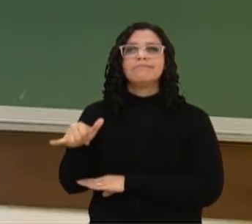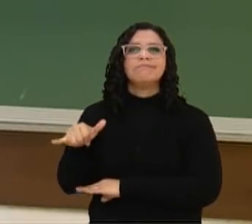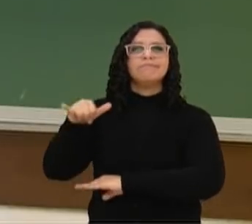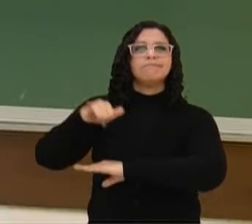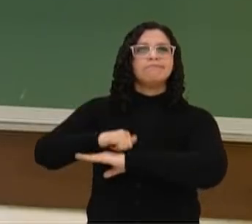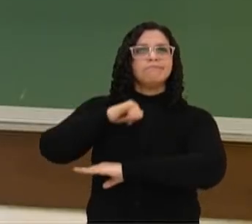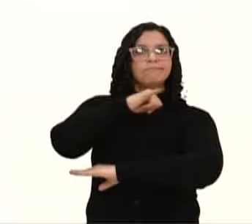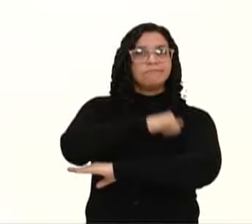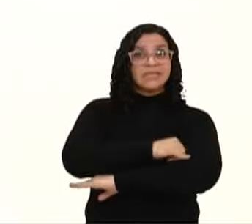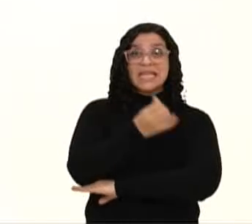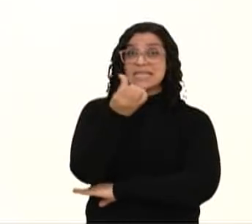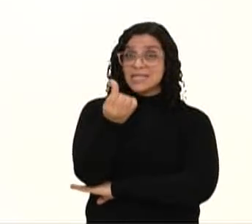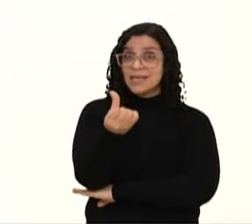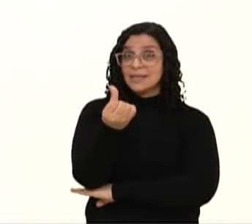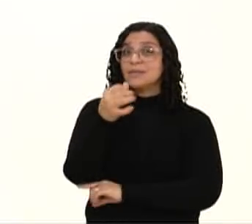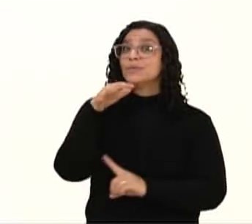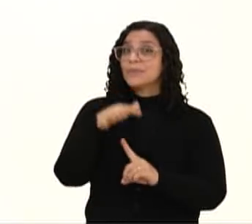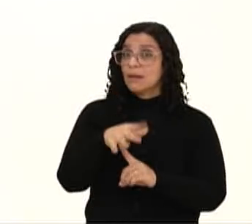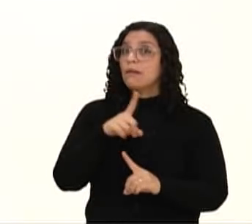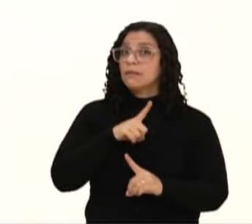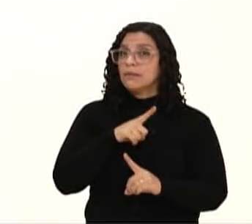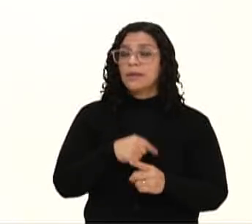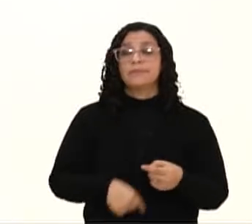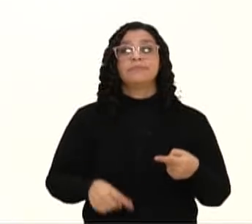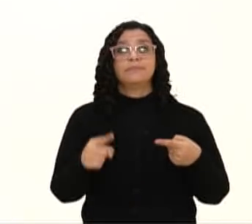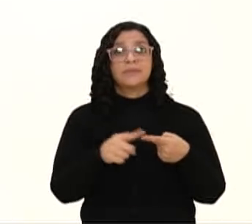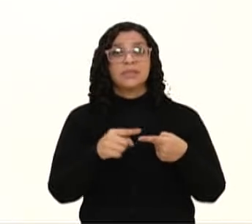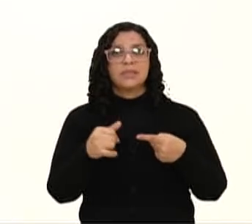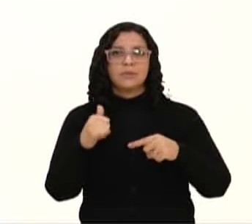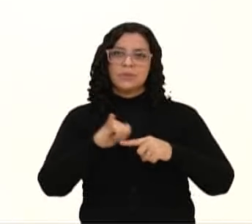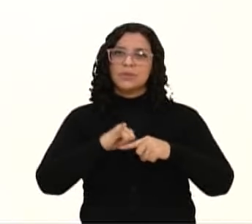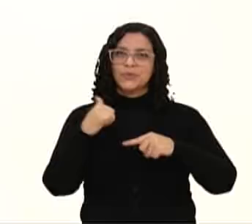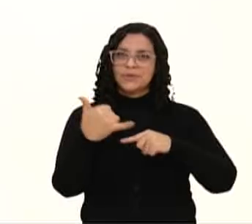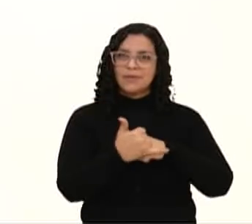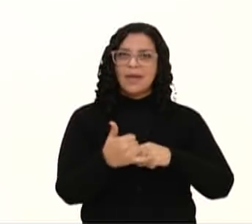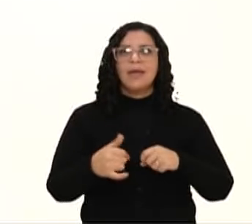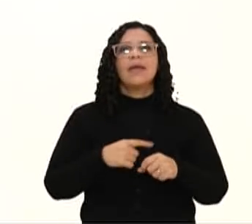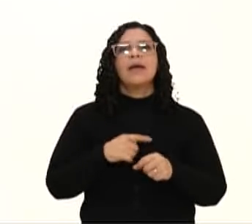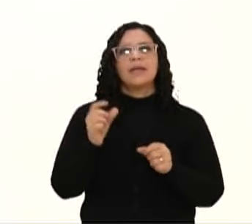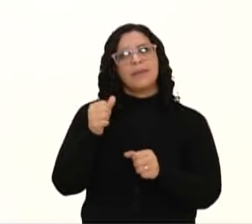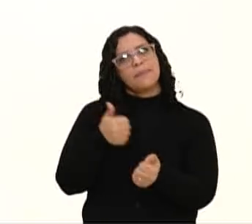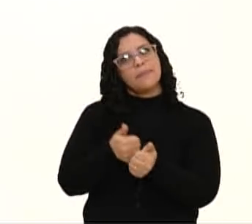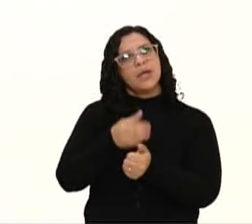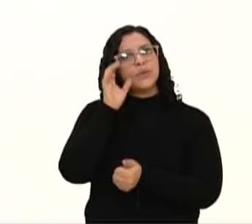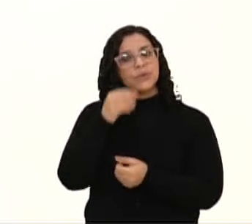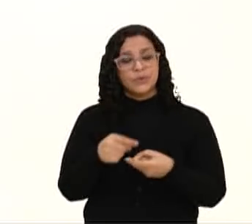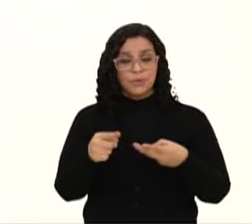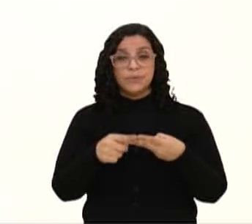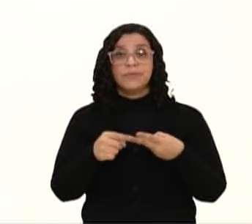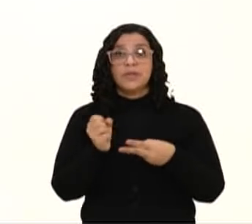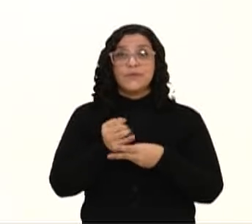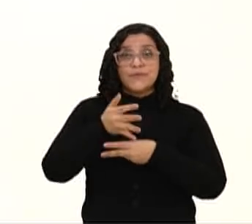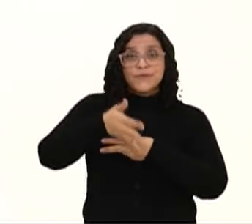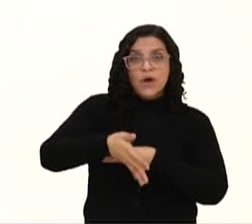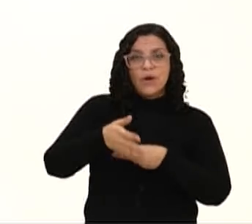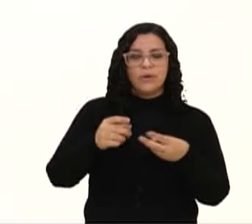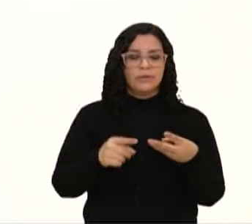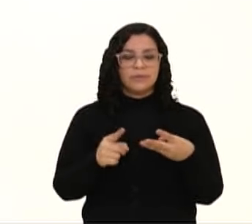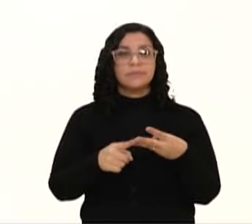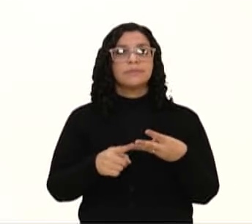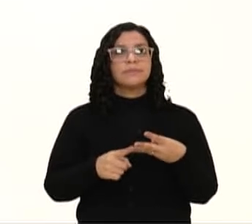nós vamos ter 6 ali, né? Entre eles, o de São José dos Pinhais, que fica na Grande Curitiba, e de Foz do Iguaçu,